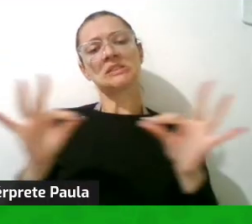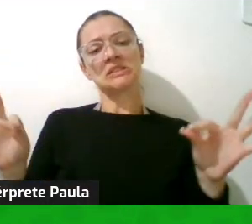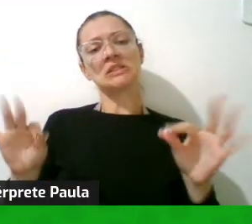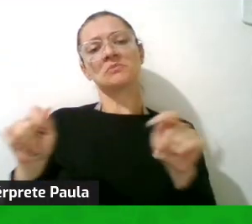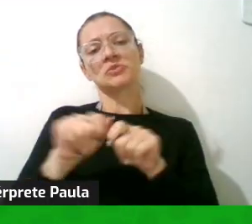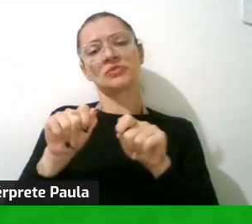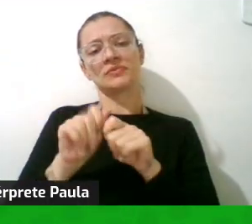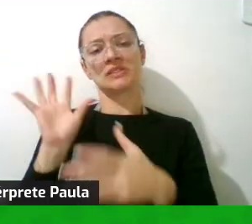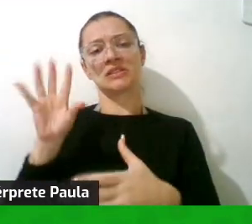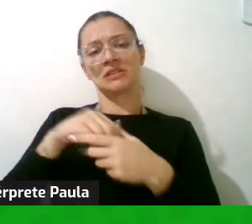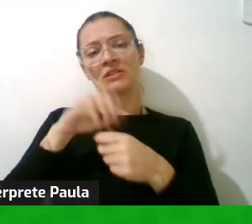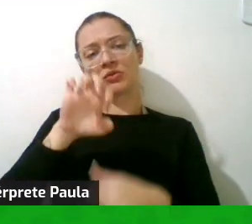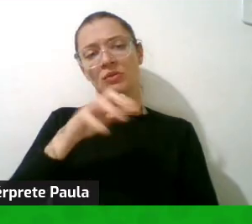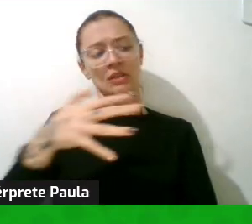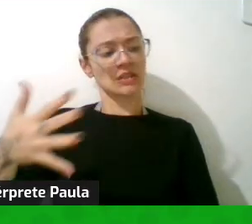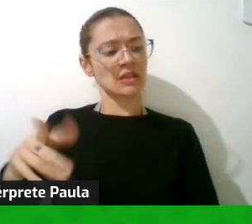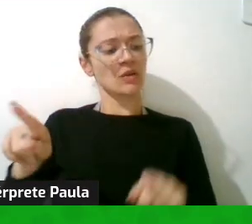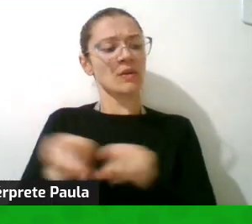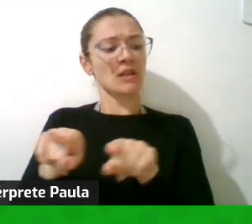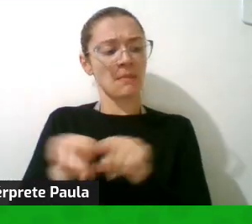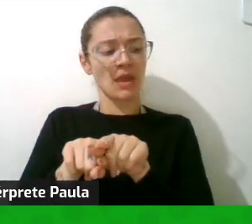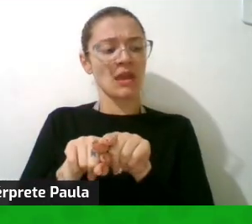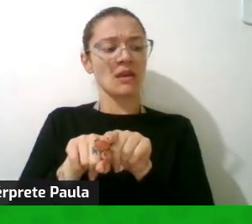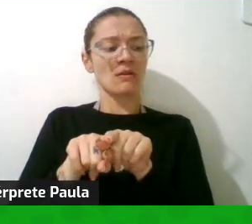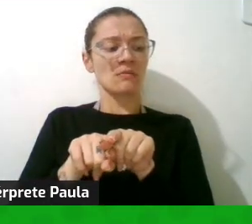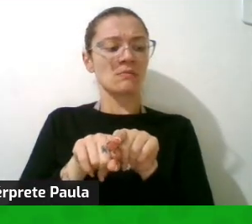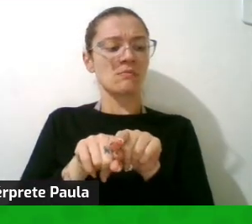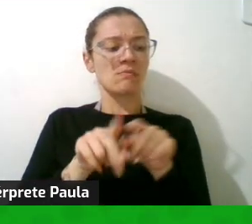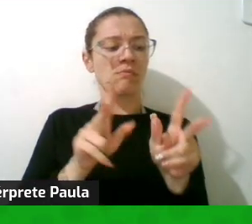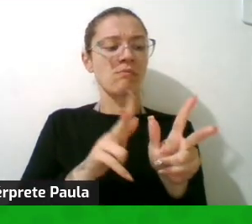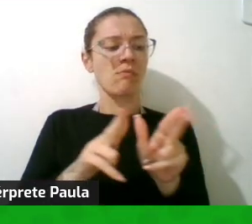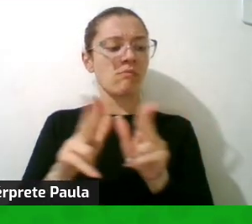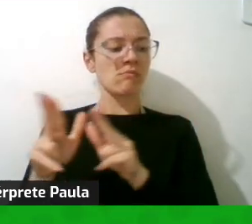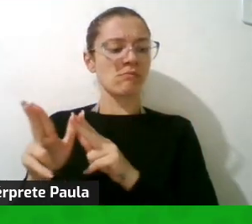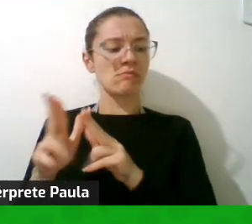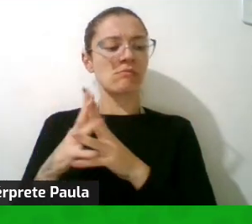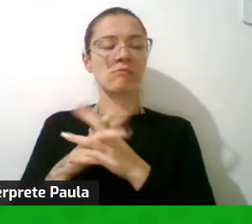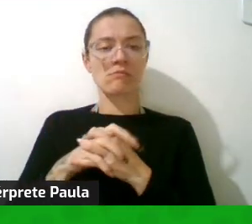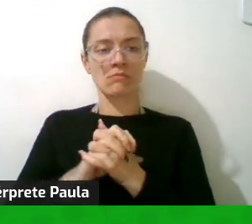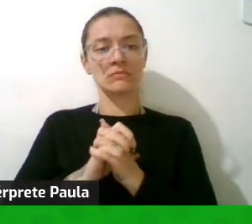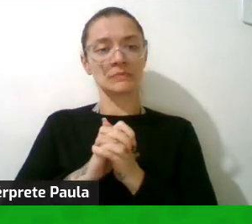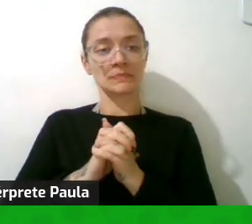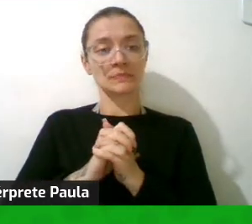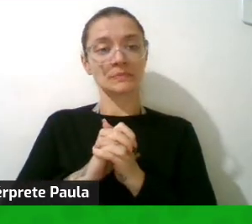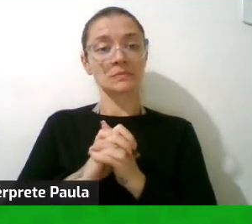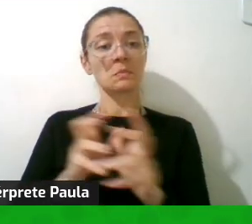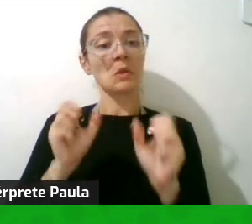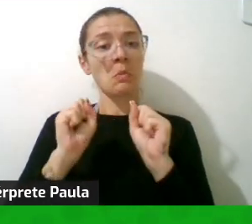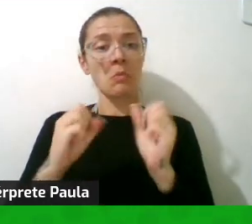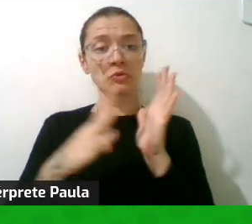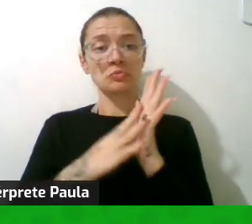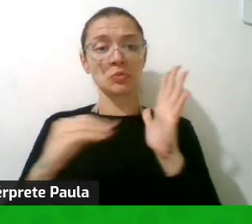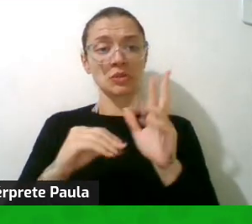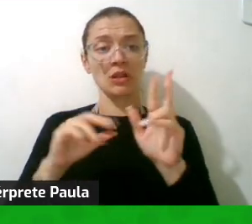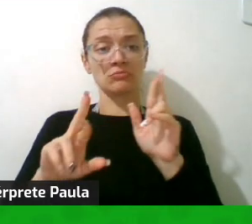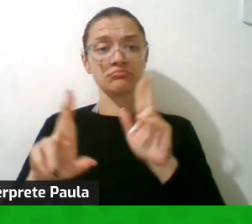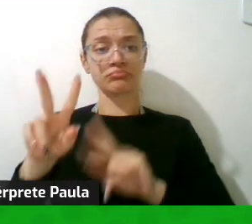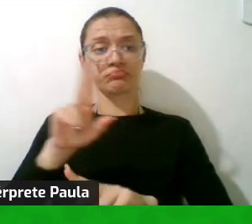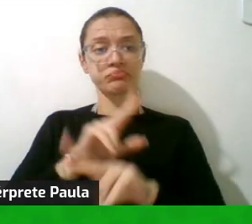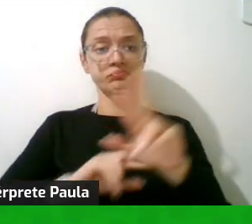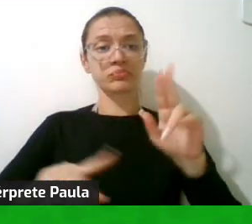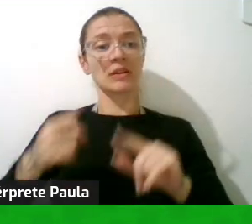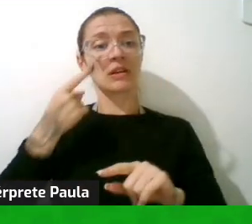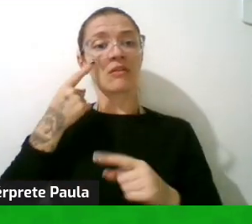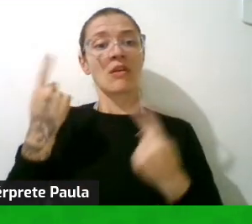Excel e editando ele e trabalhando com ele. Então, você pode gerar diferentes modelos e ver qual que fica mais